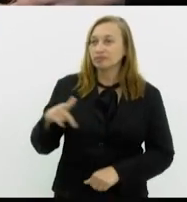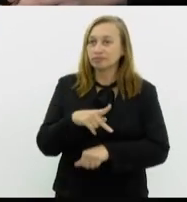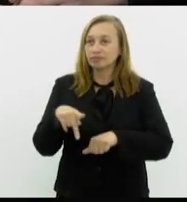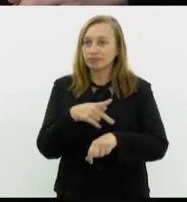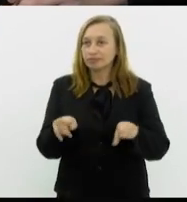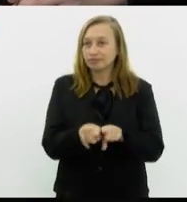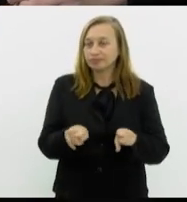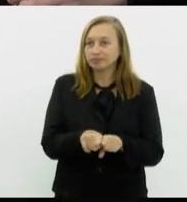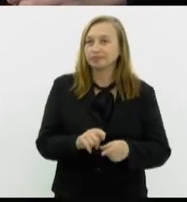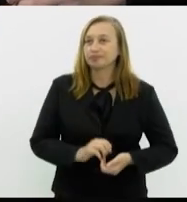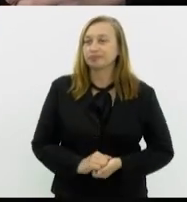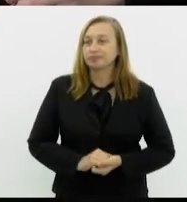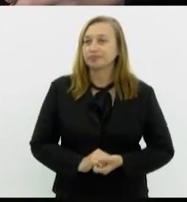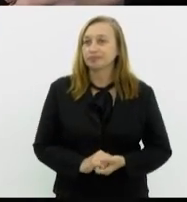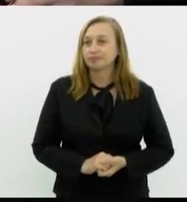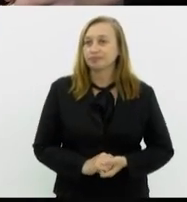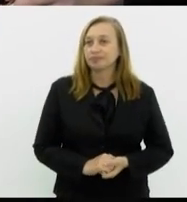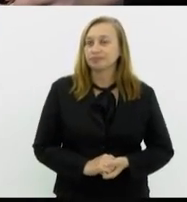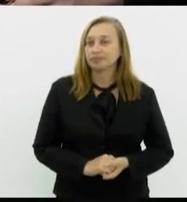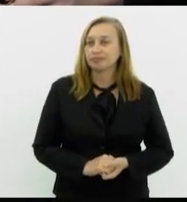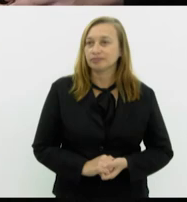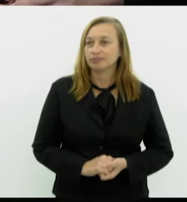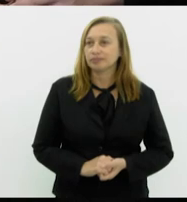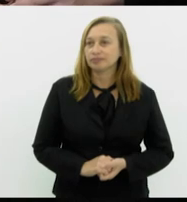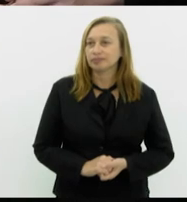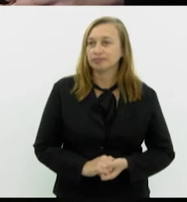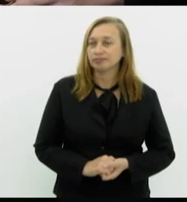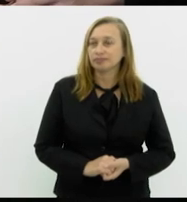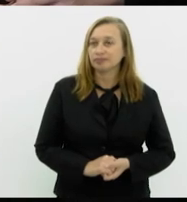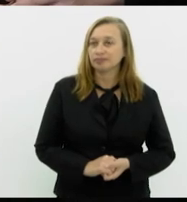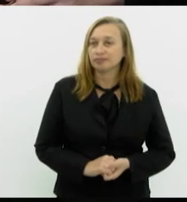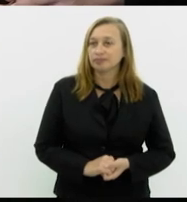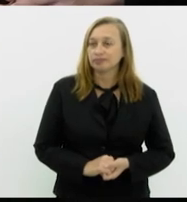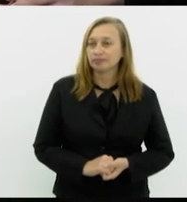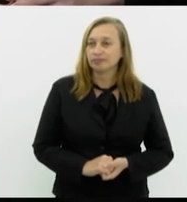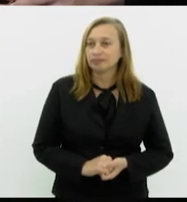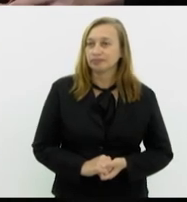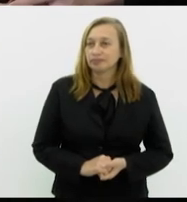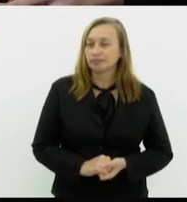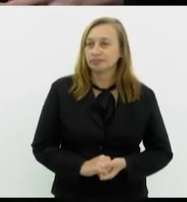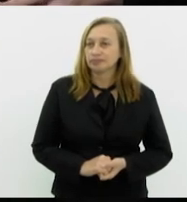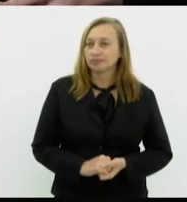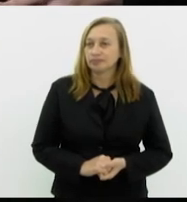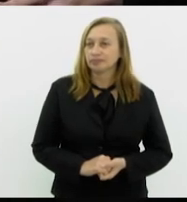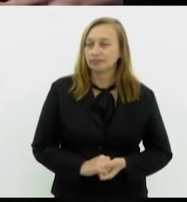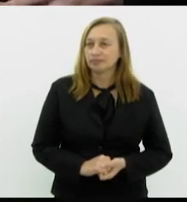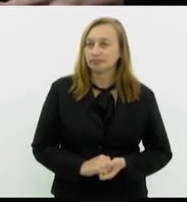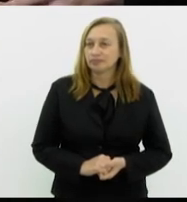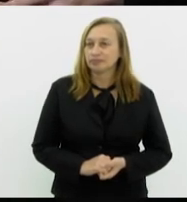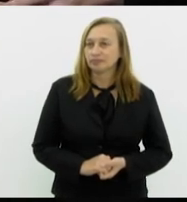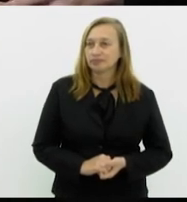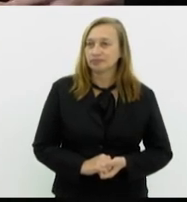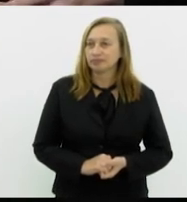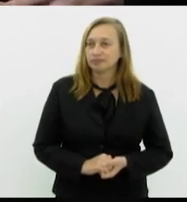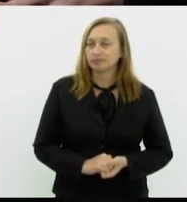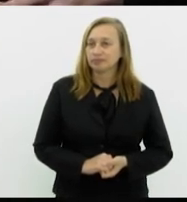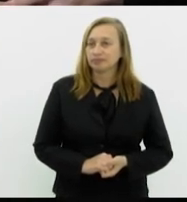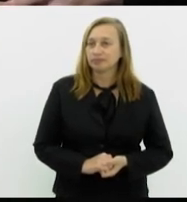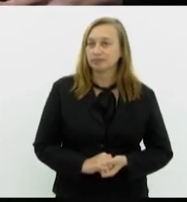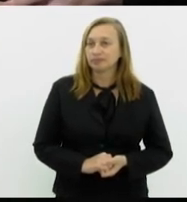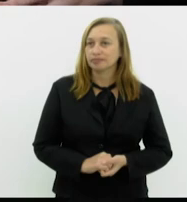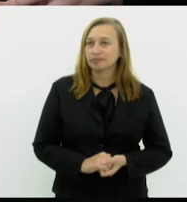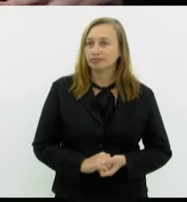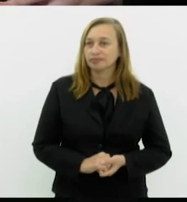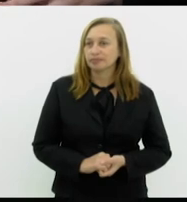believe Malaysia and Brazil has a lot that we can work together, particularly with Rio de